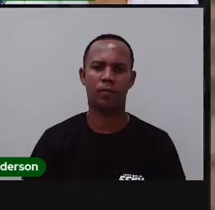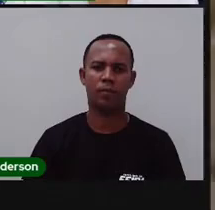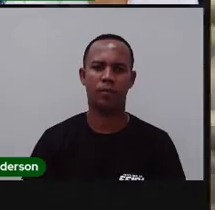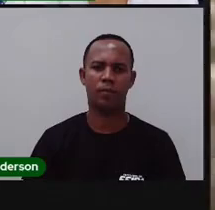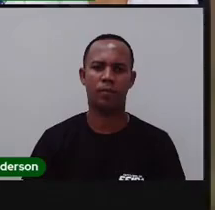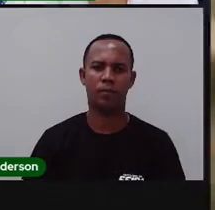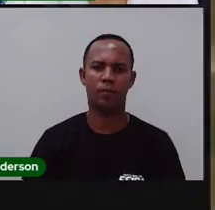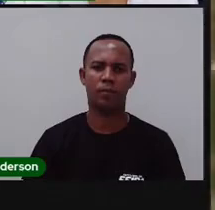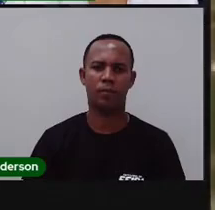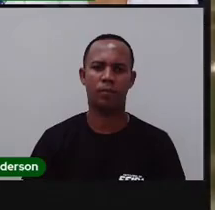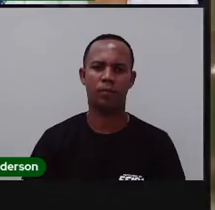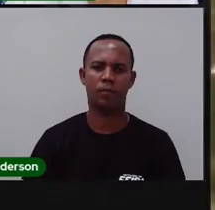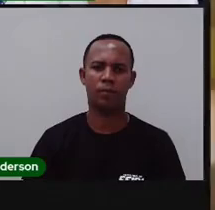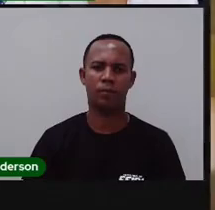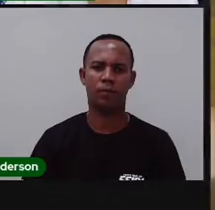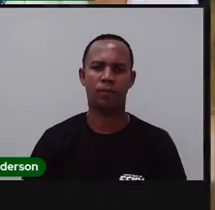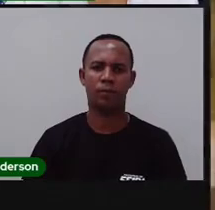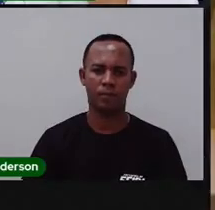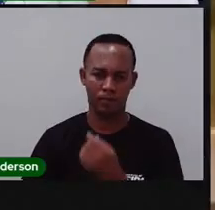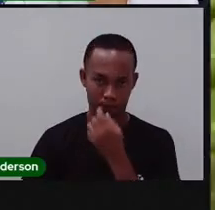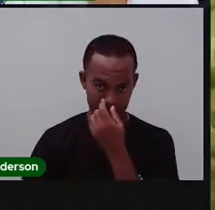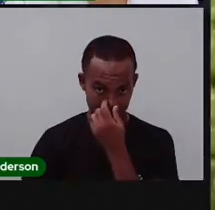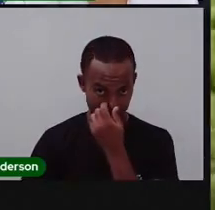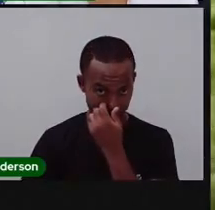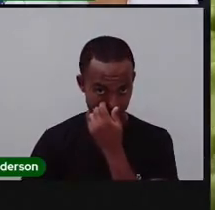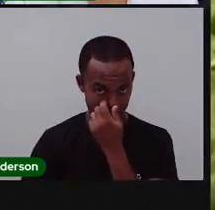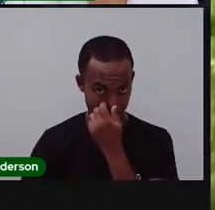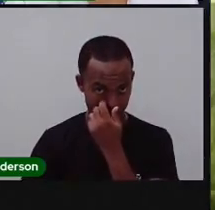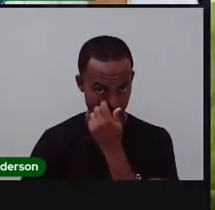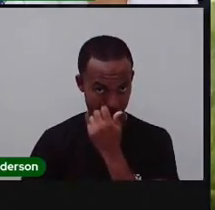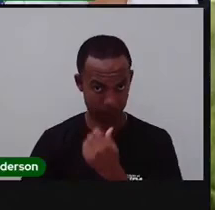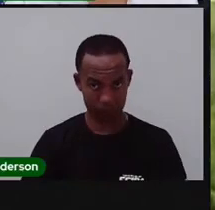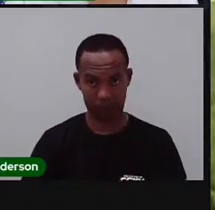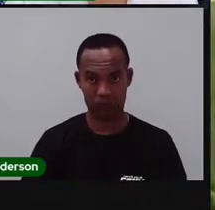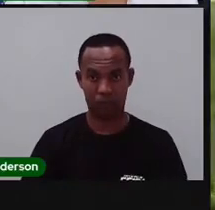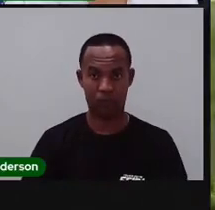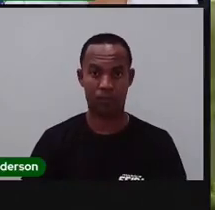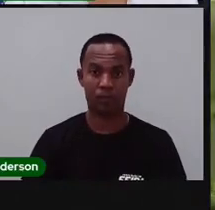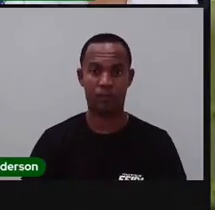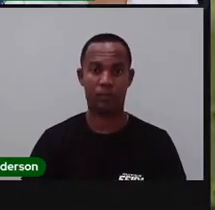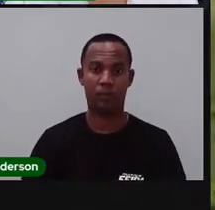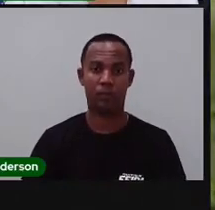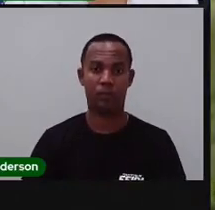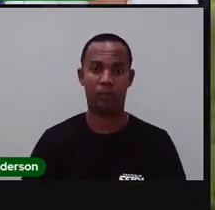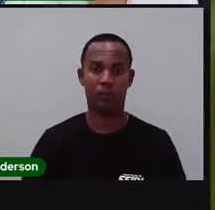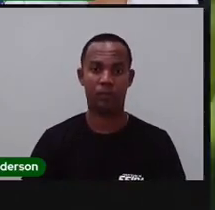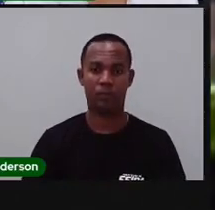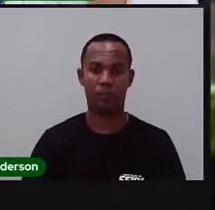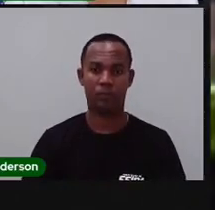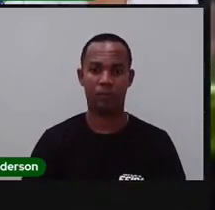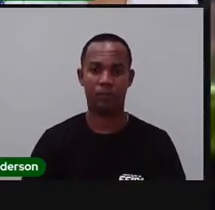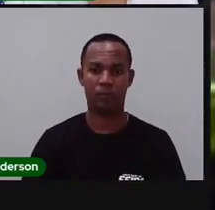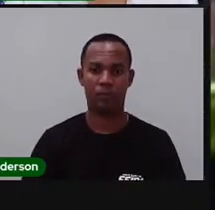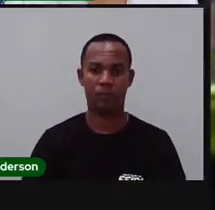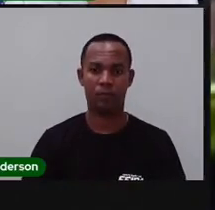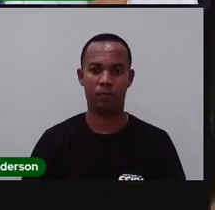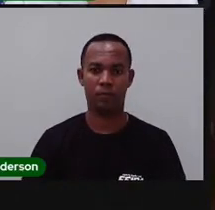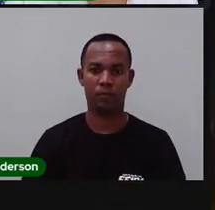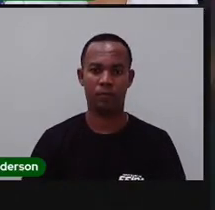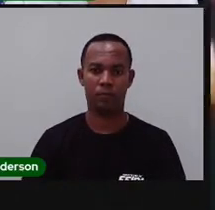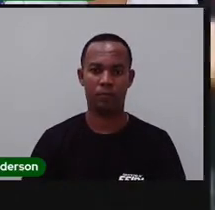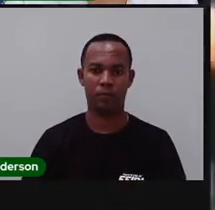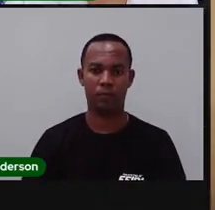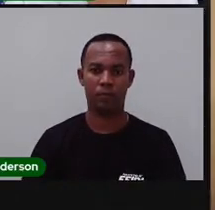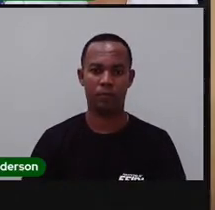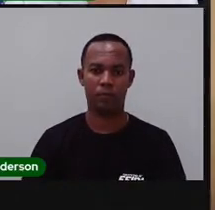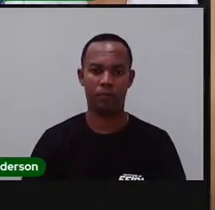mil toneladas. São 4 milhões de sítios e fazendas garantindo a renda de 11 milhões de trabalhadores. Verduras,